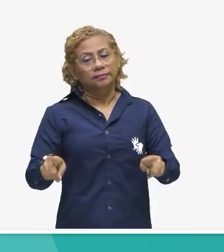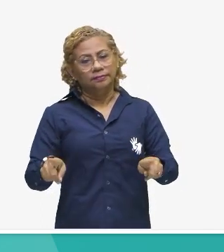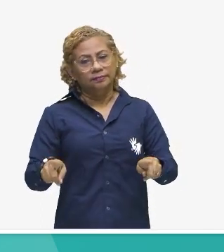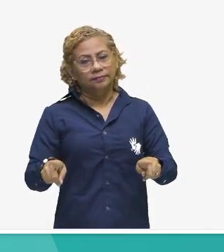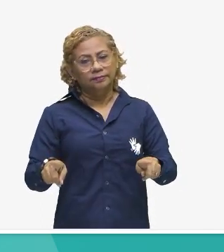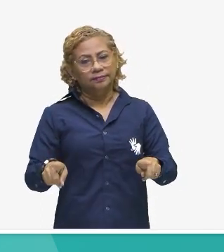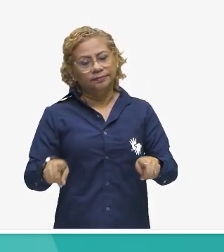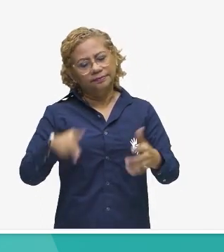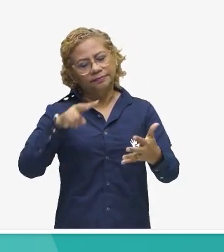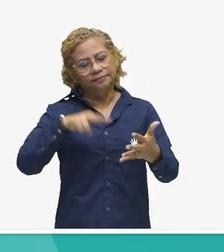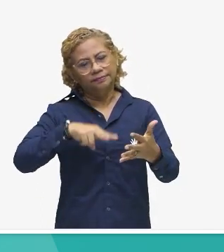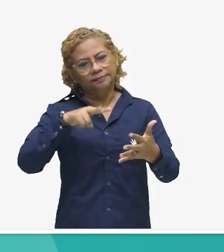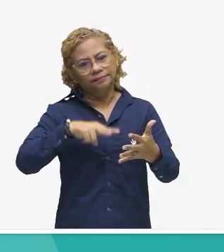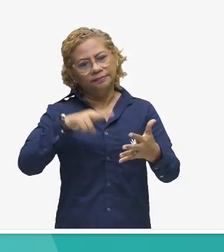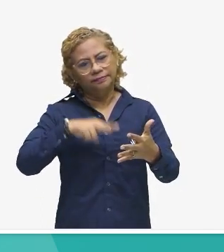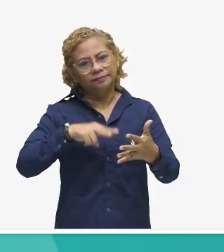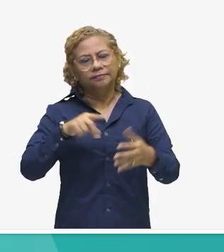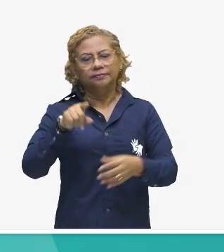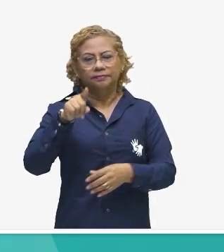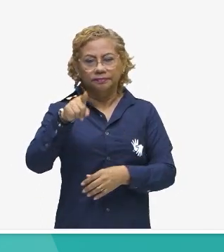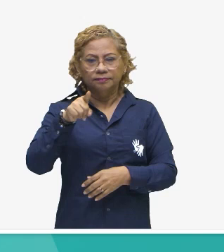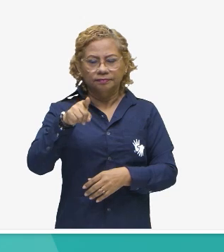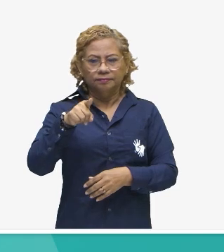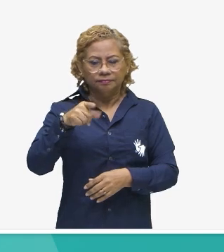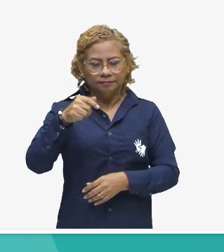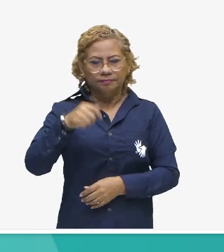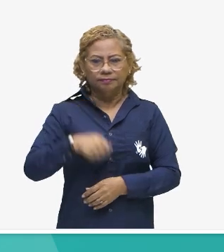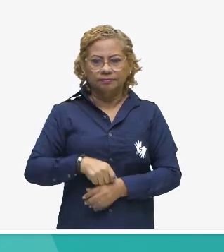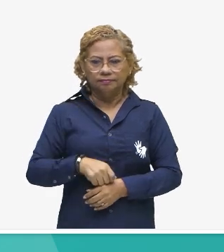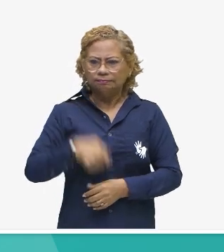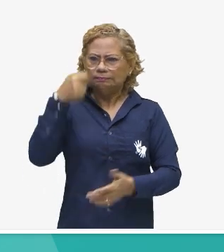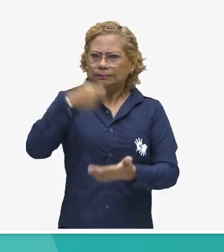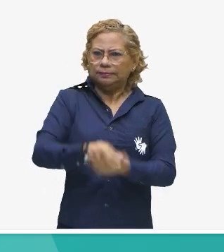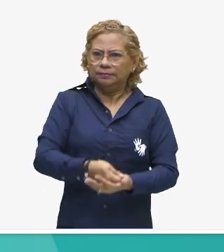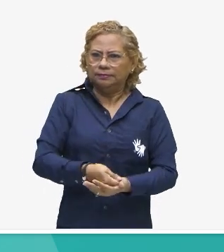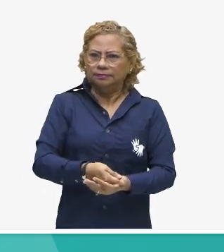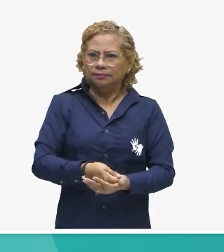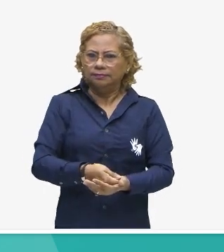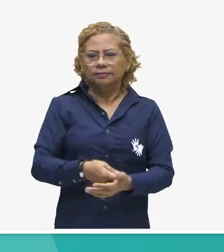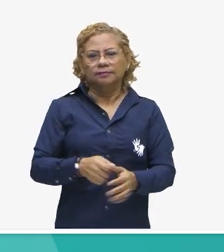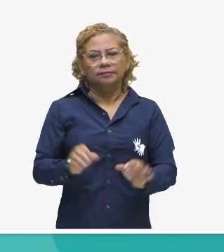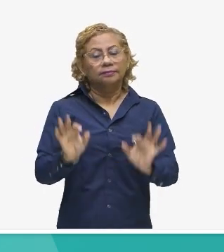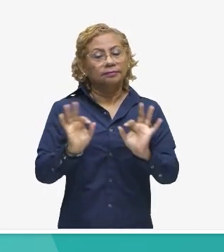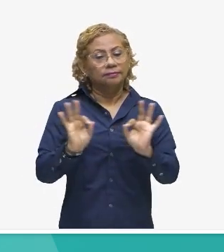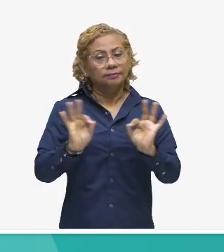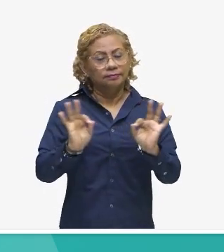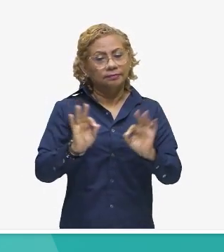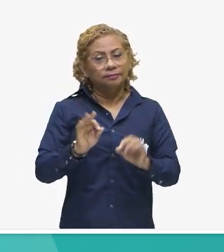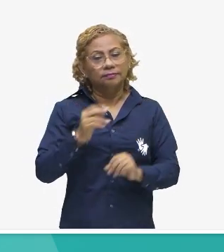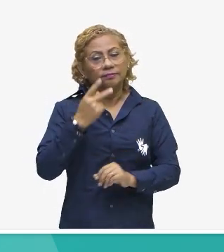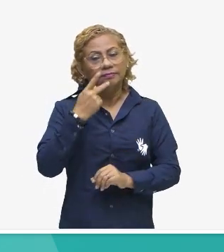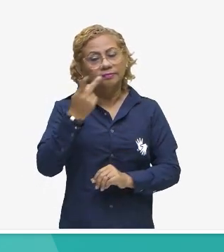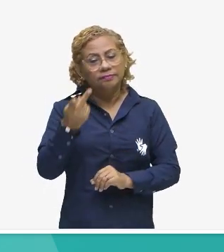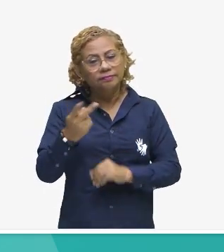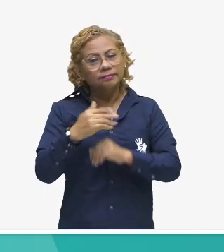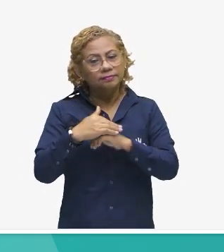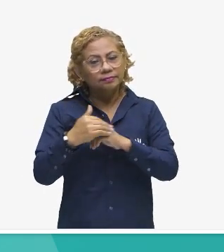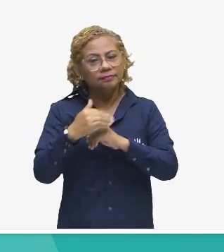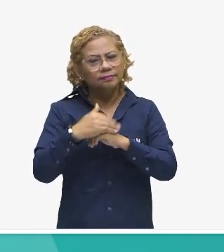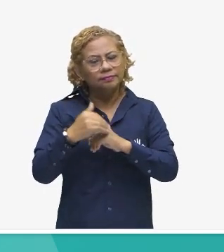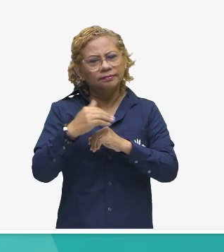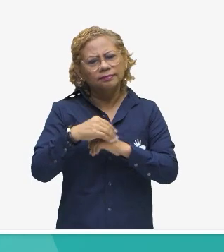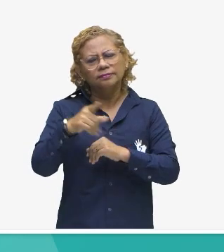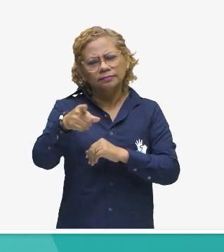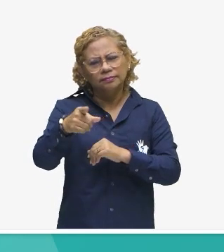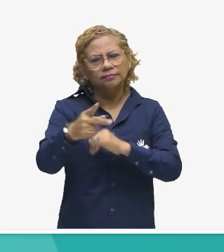ideia de que você está dando uma ordem, né? Mas quando eu quero pedir com jeitinho, com mais